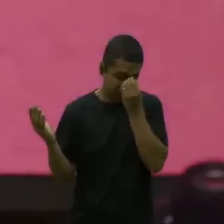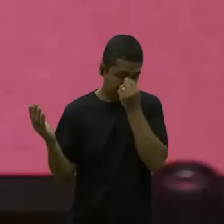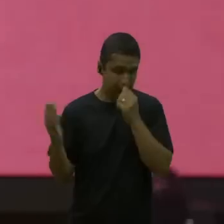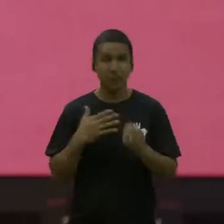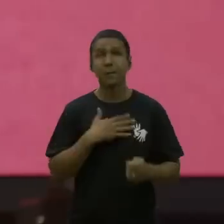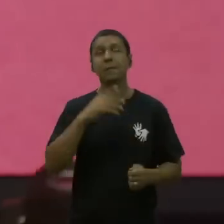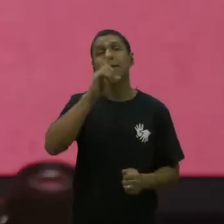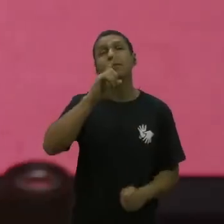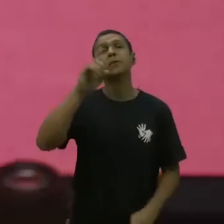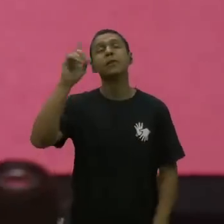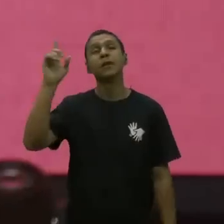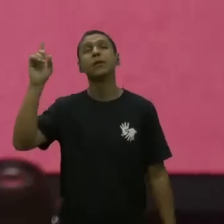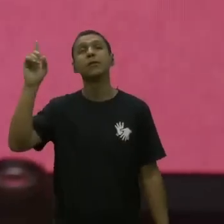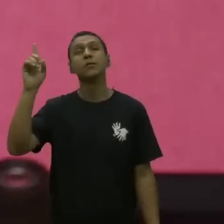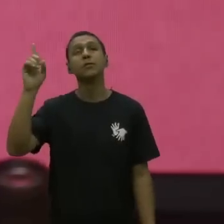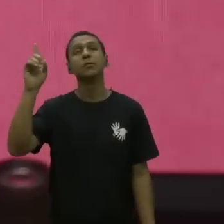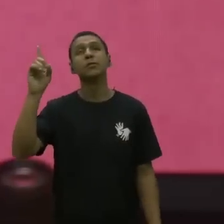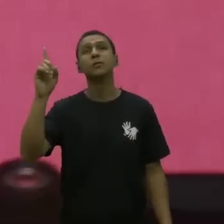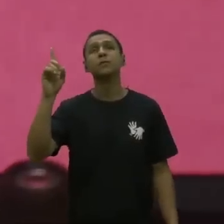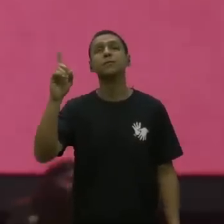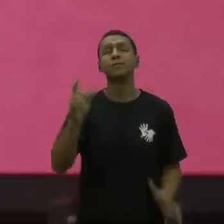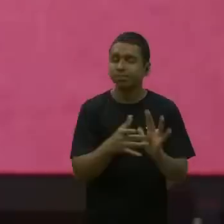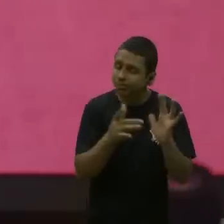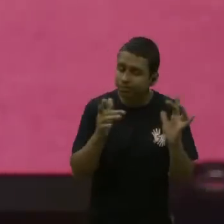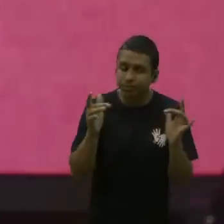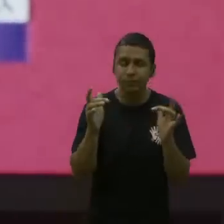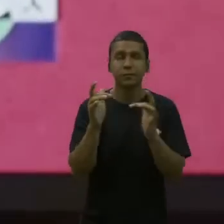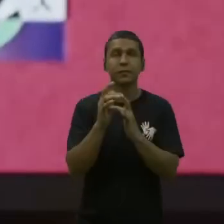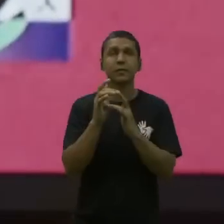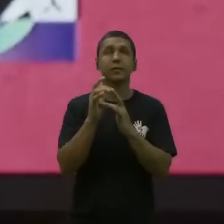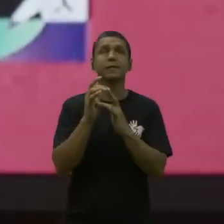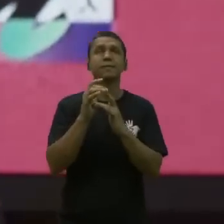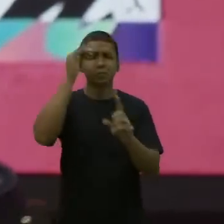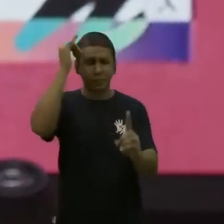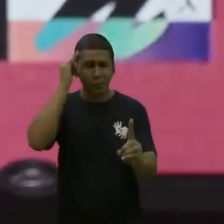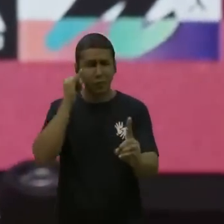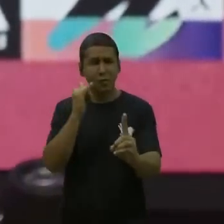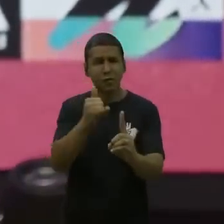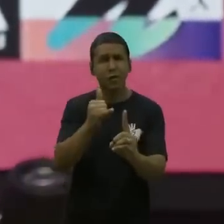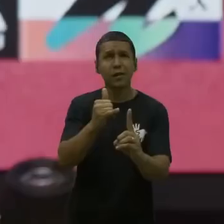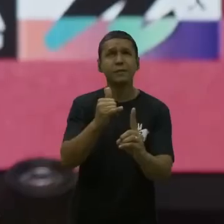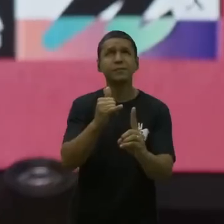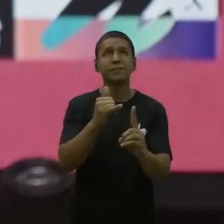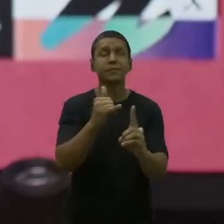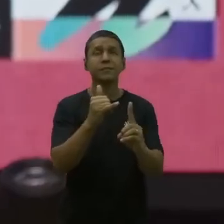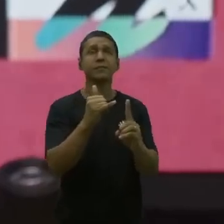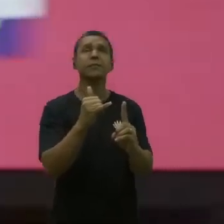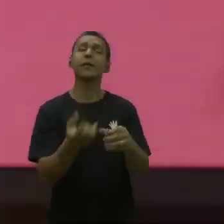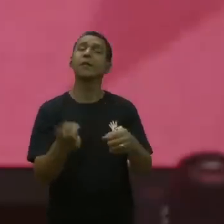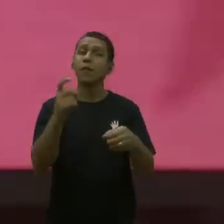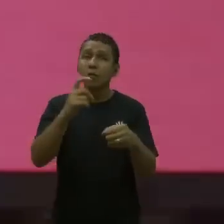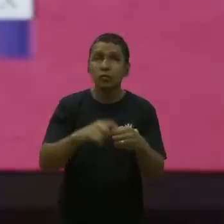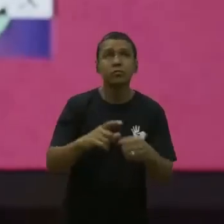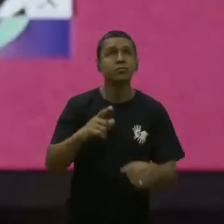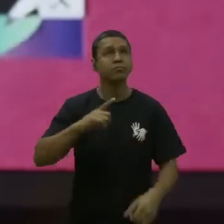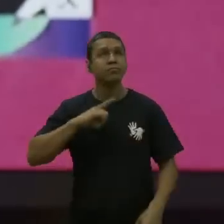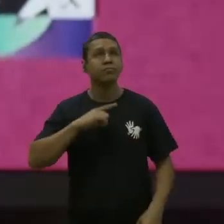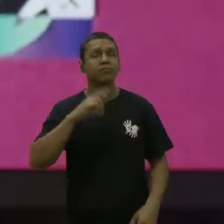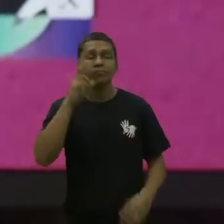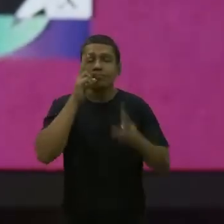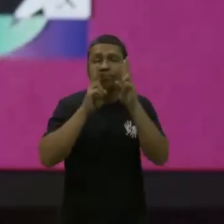Meu Deus do céu, oh Jesus, profetas vão voltar a ter visões.